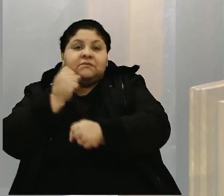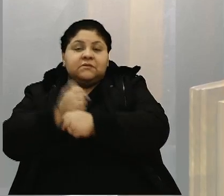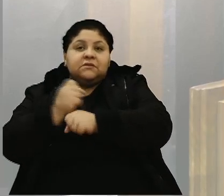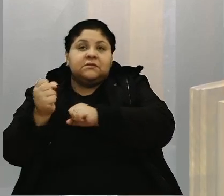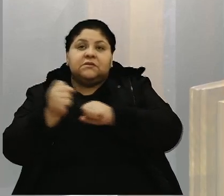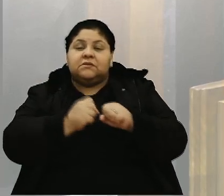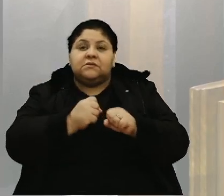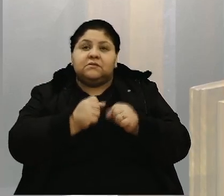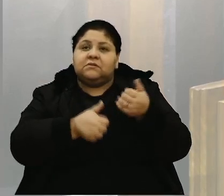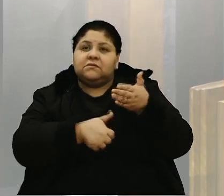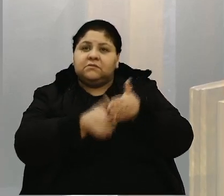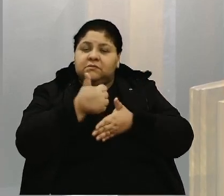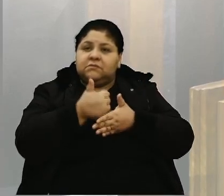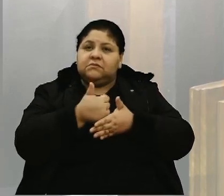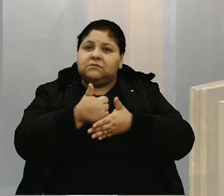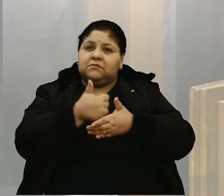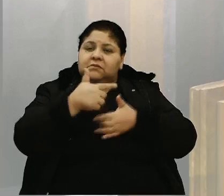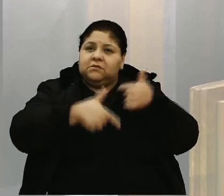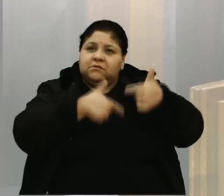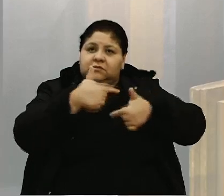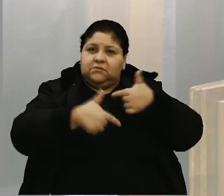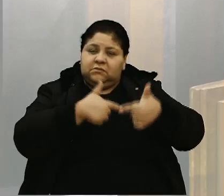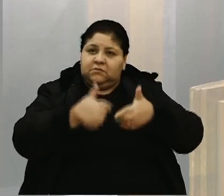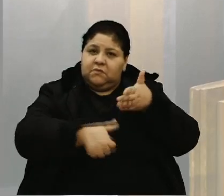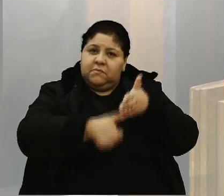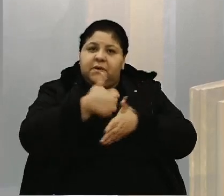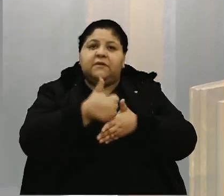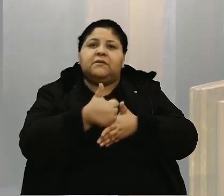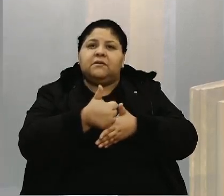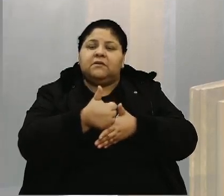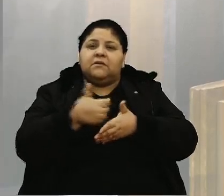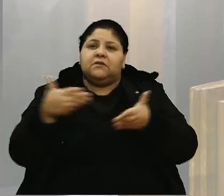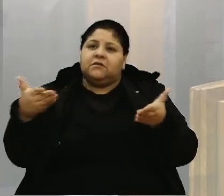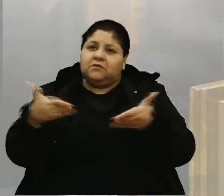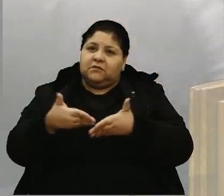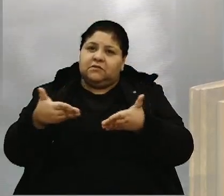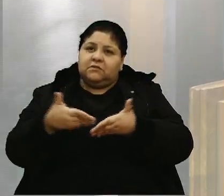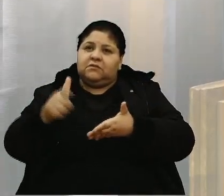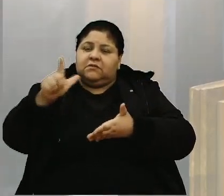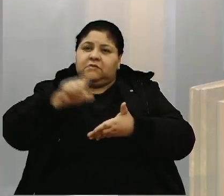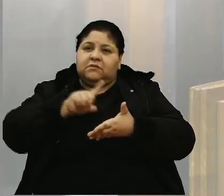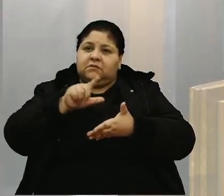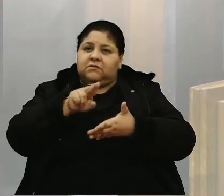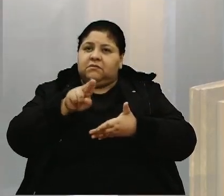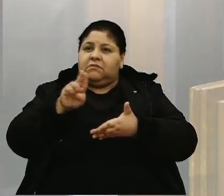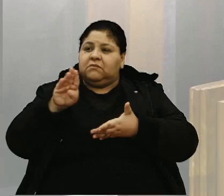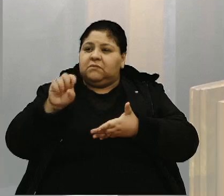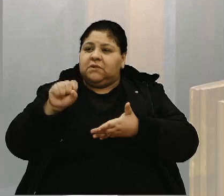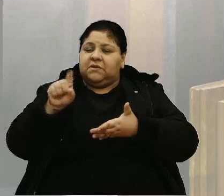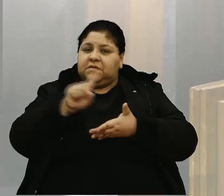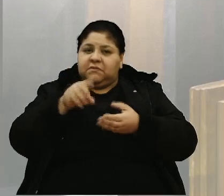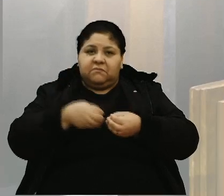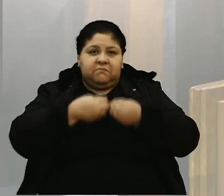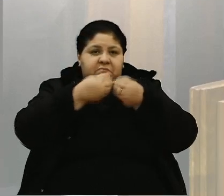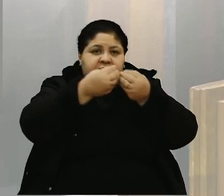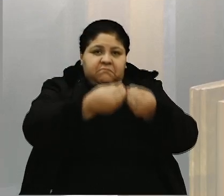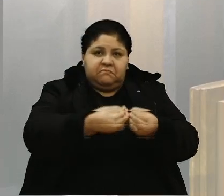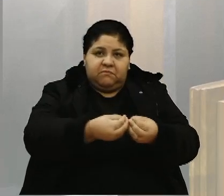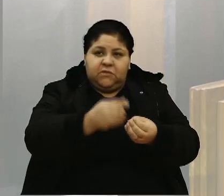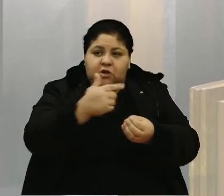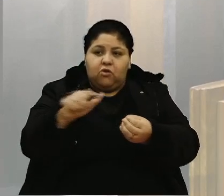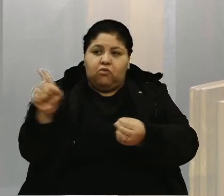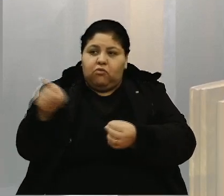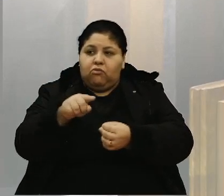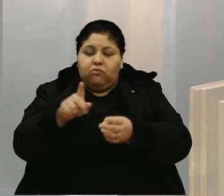pode viabilizar um serviço público cada vez melhor. Porque agora nós estamos com uma UBS que não foi entregue, a outra interditada,